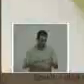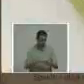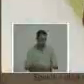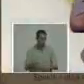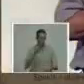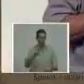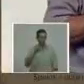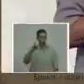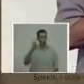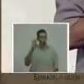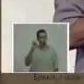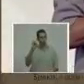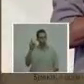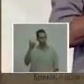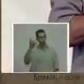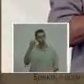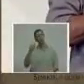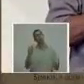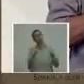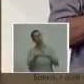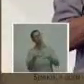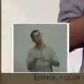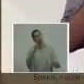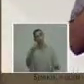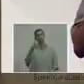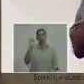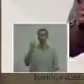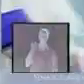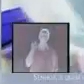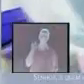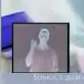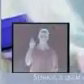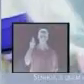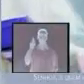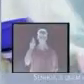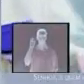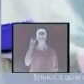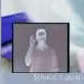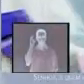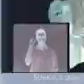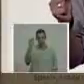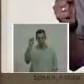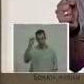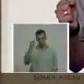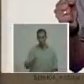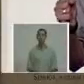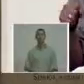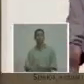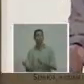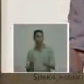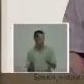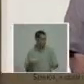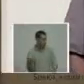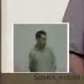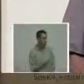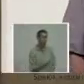nossas derrotas. E quantos de nós aqui estamos nos preparando cada dia para